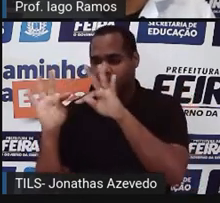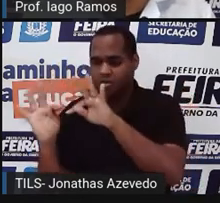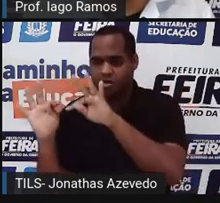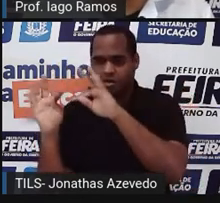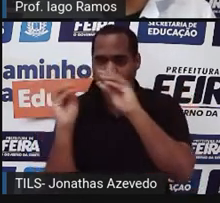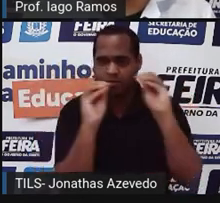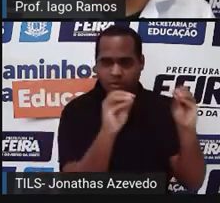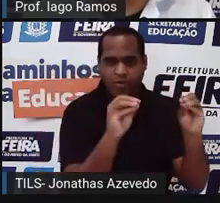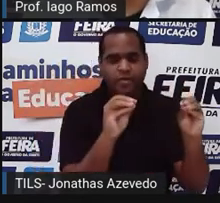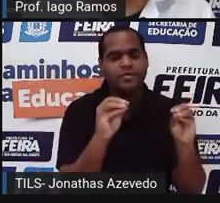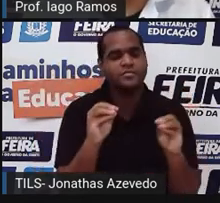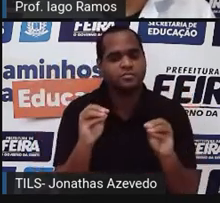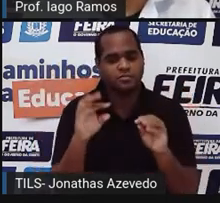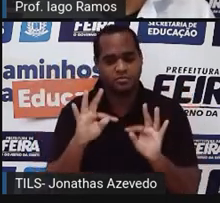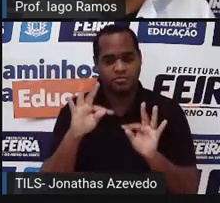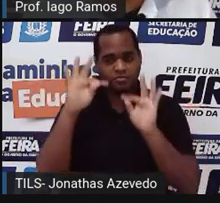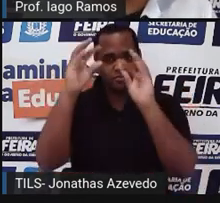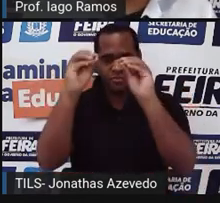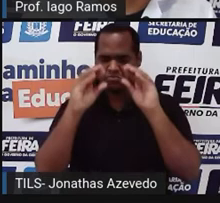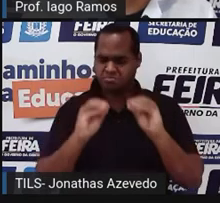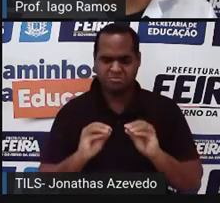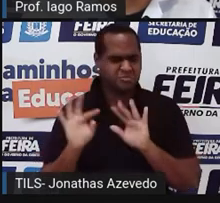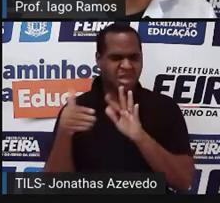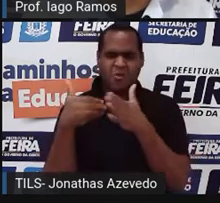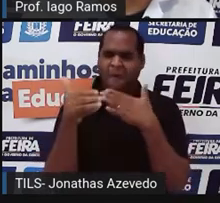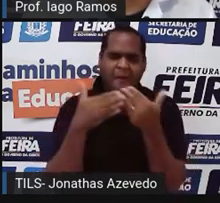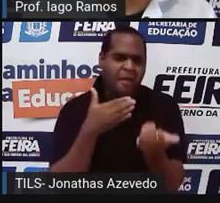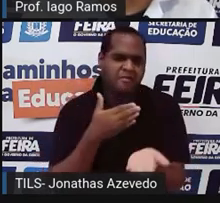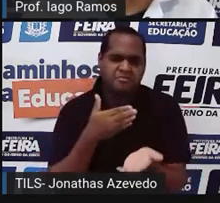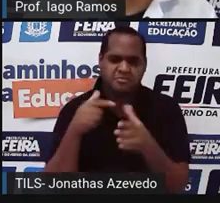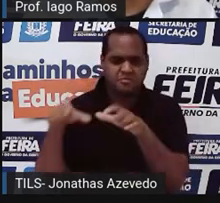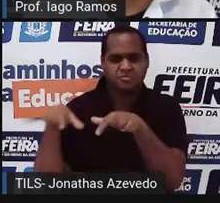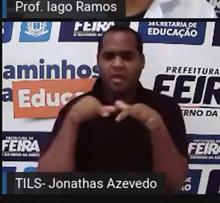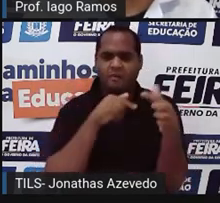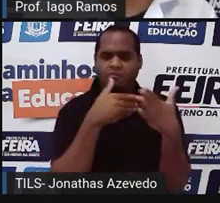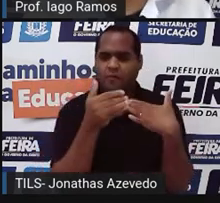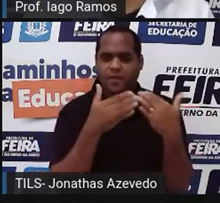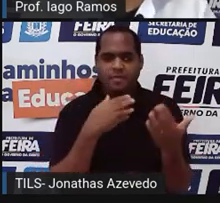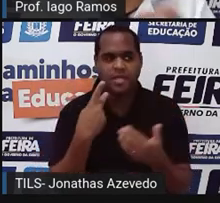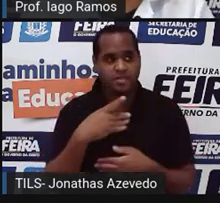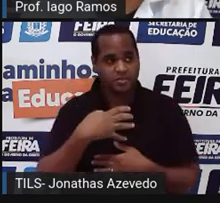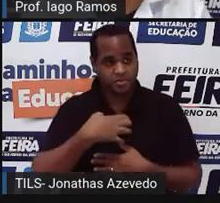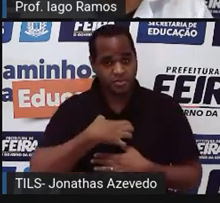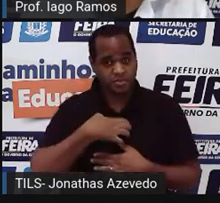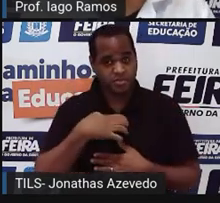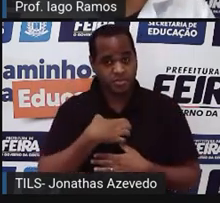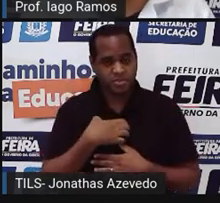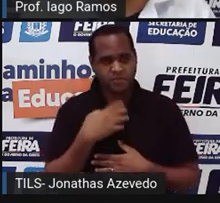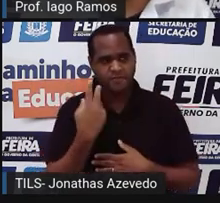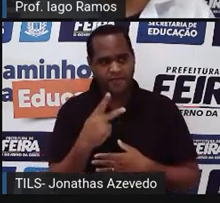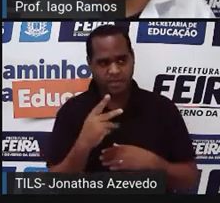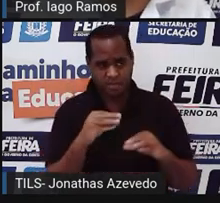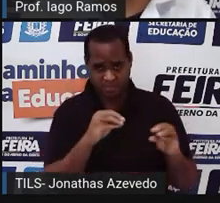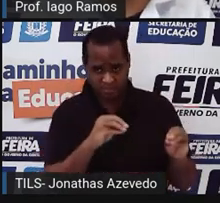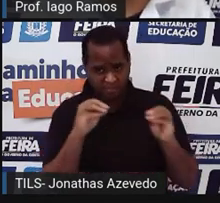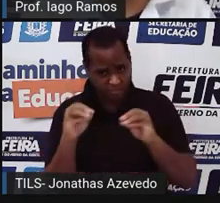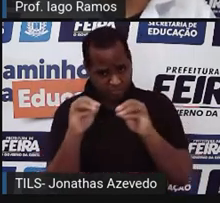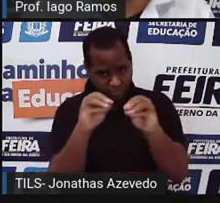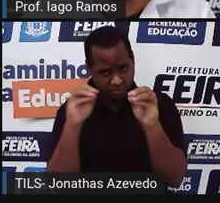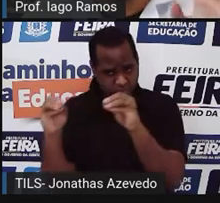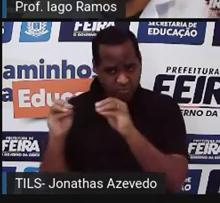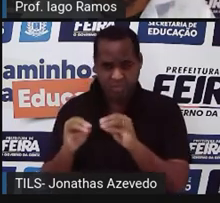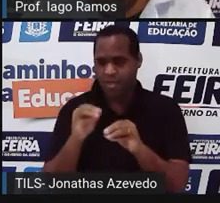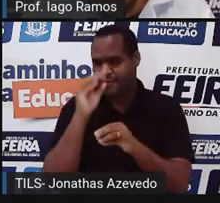E quando a gente vai movimentar, a gente pensa em um sentido do movimento ou em uma direção do movimento. Tá